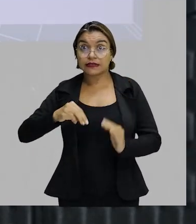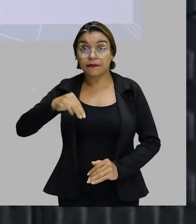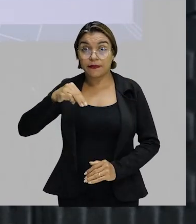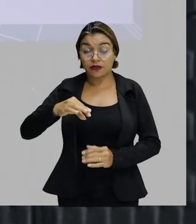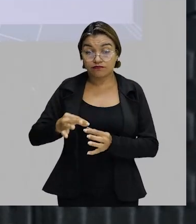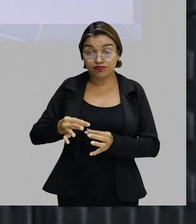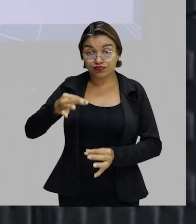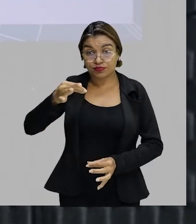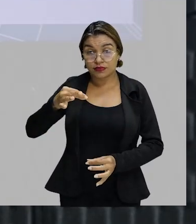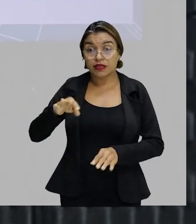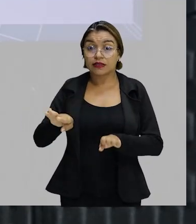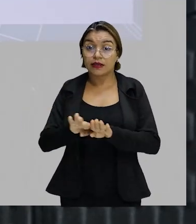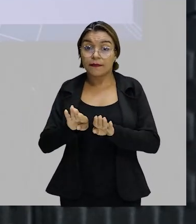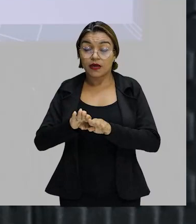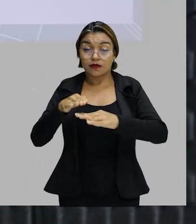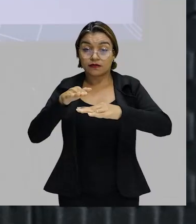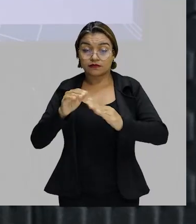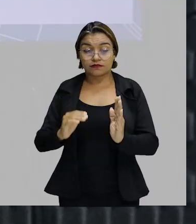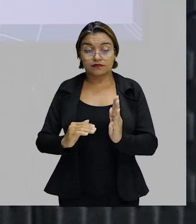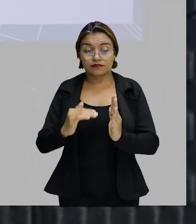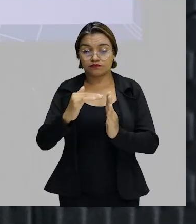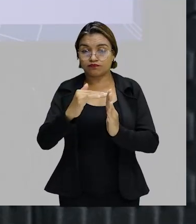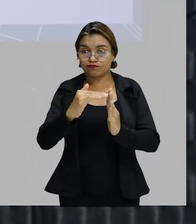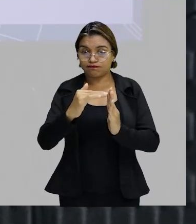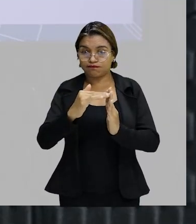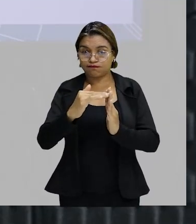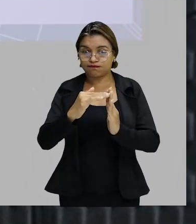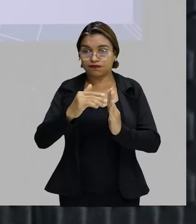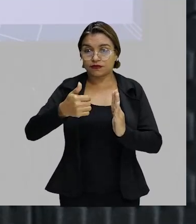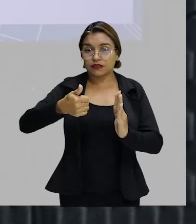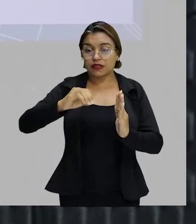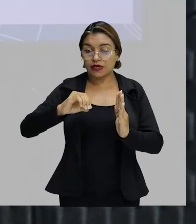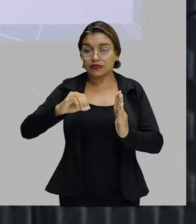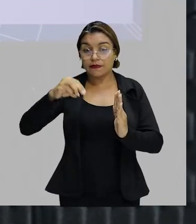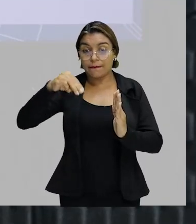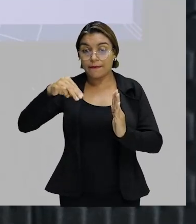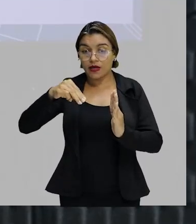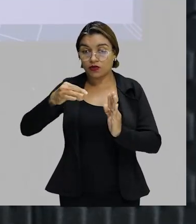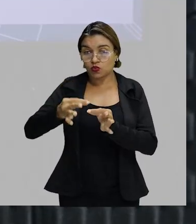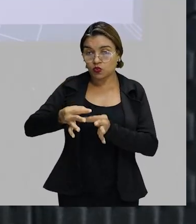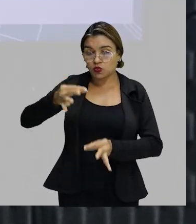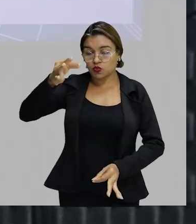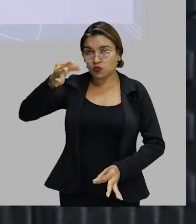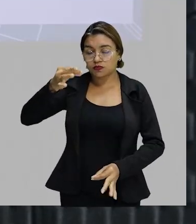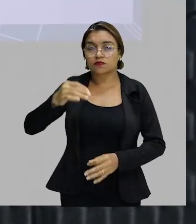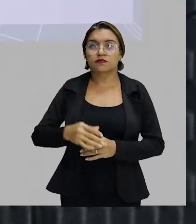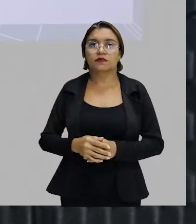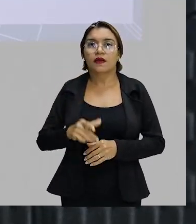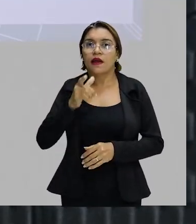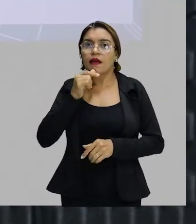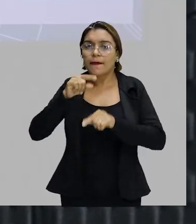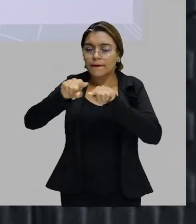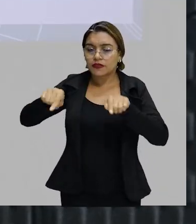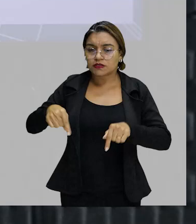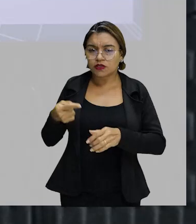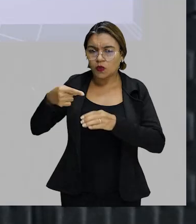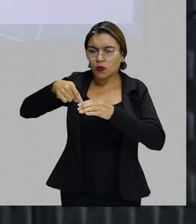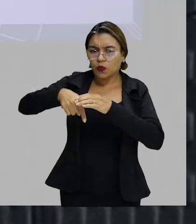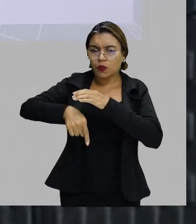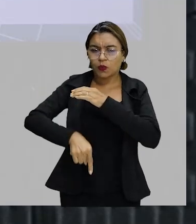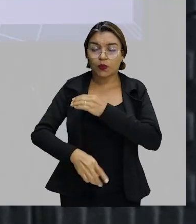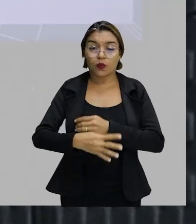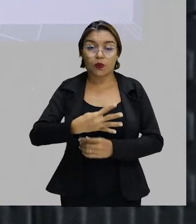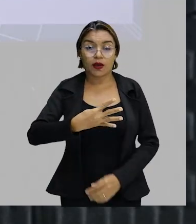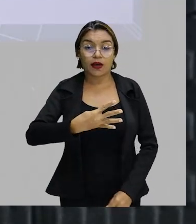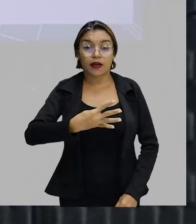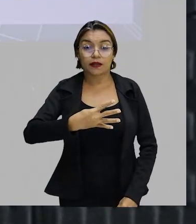10 m para também entender que tá a 10 m da superfície da piscina Professor essa piscina até a profundidade de quê de 4,5